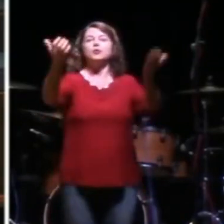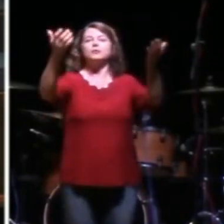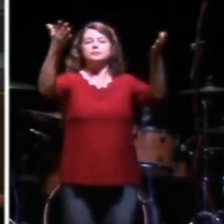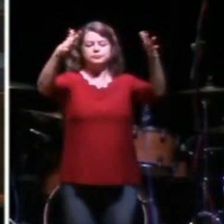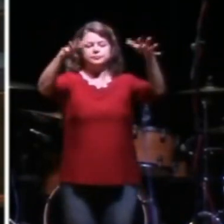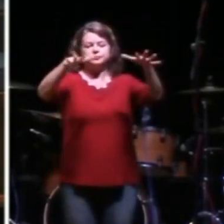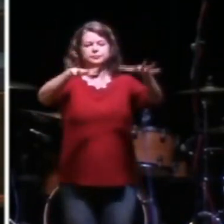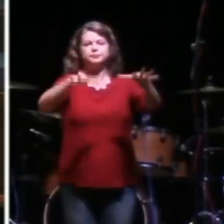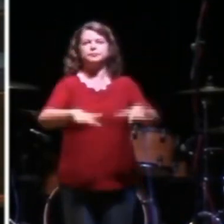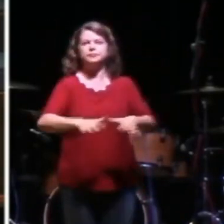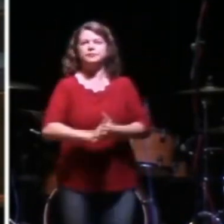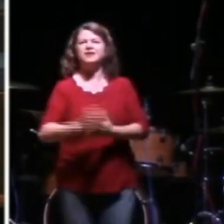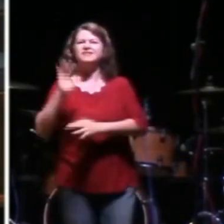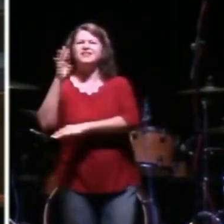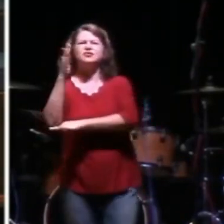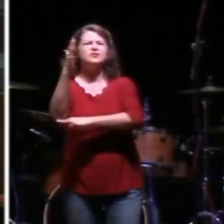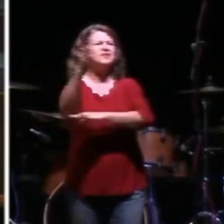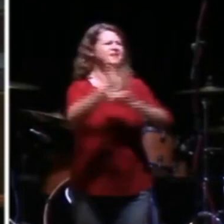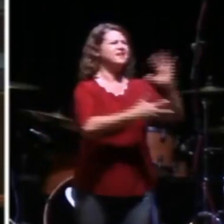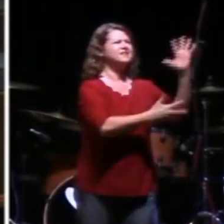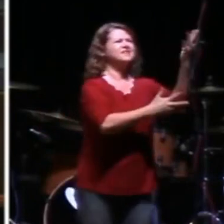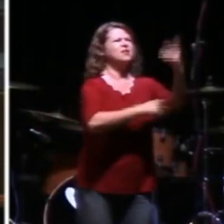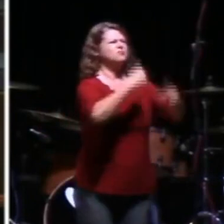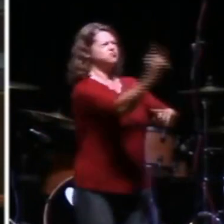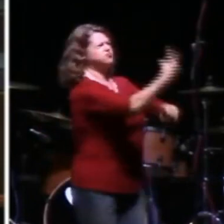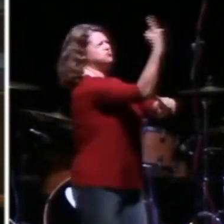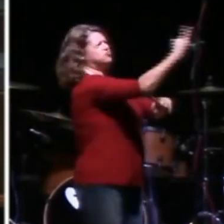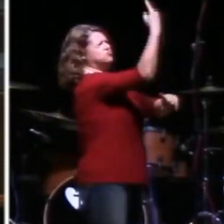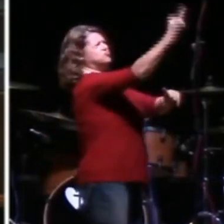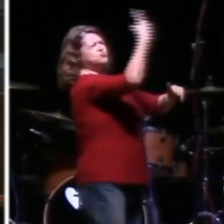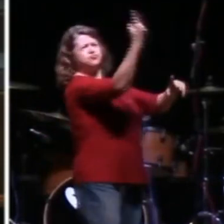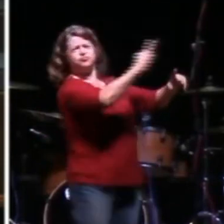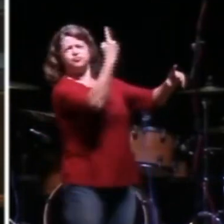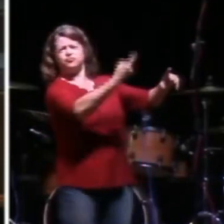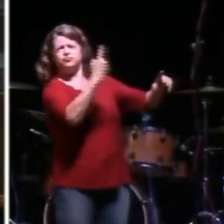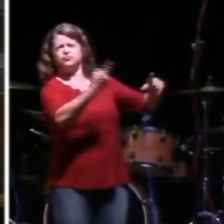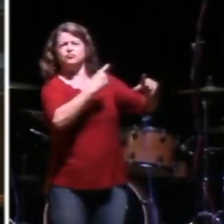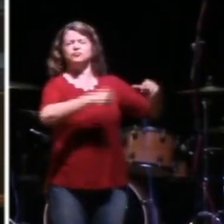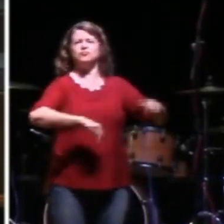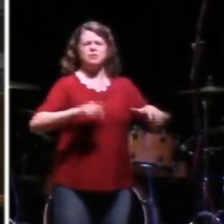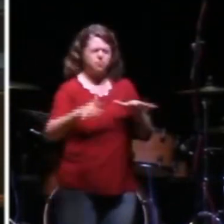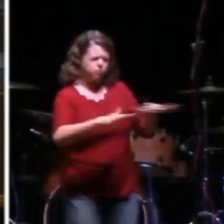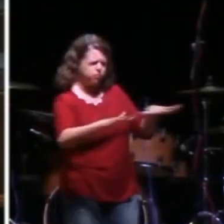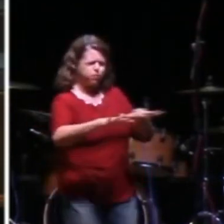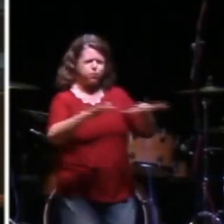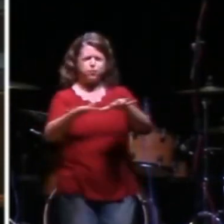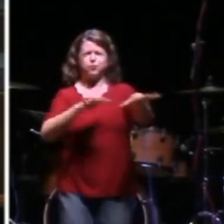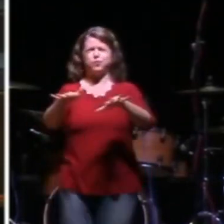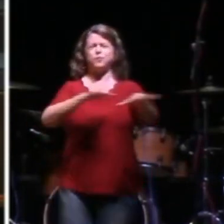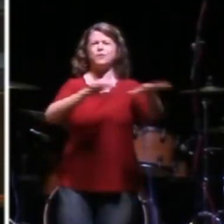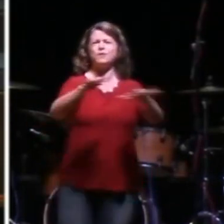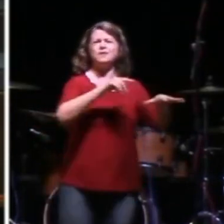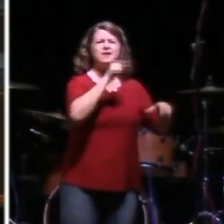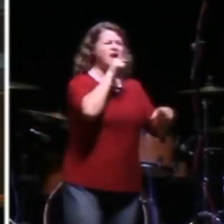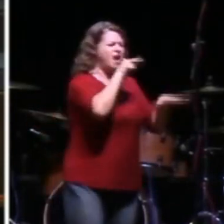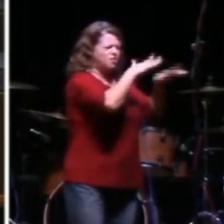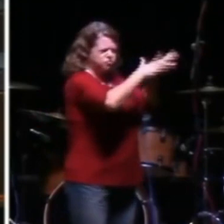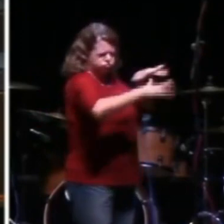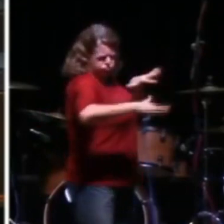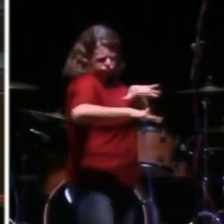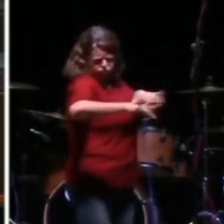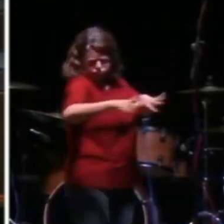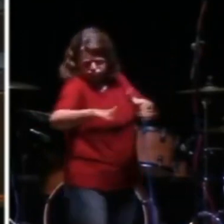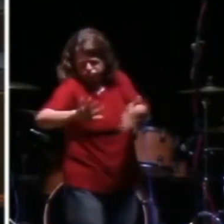natureza os ciclones os terremotos os vendavais estão debaixo da autoridade do senhor é por isso que jesus